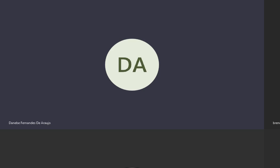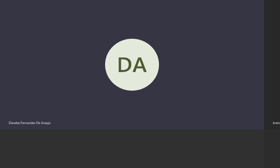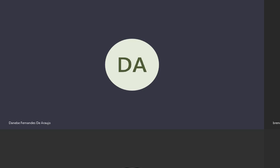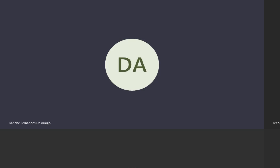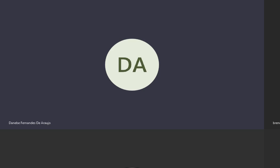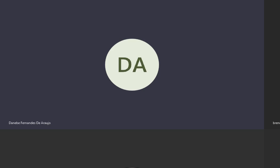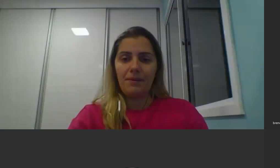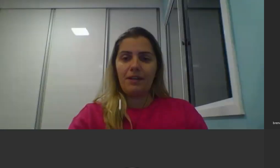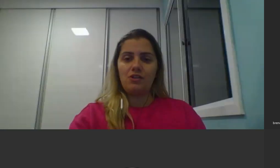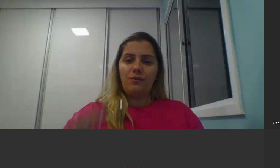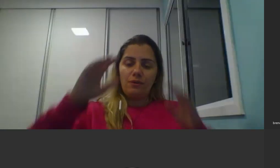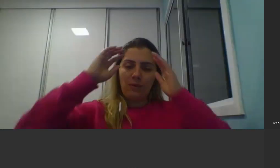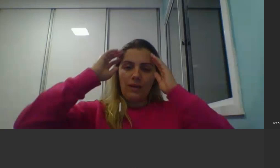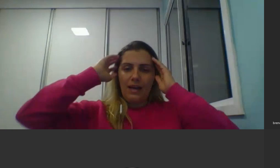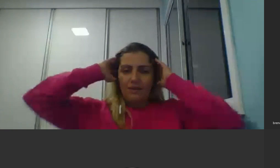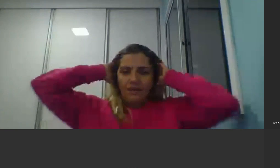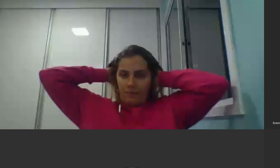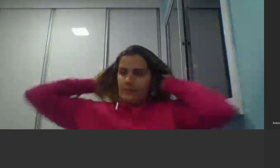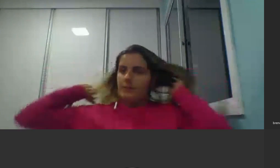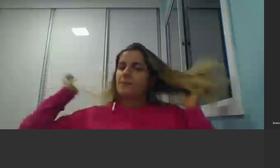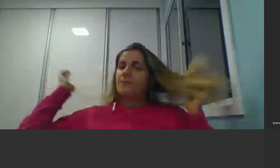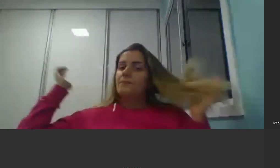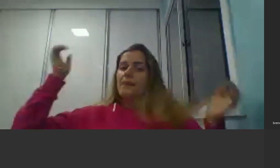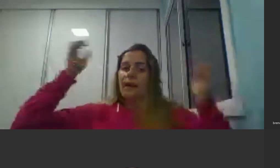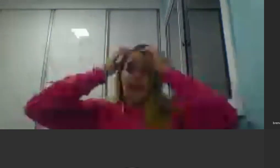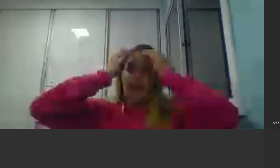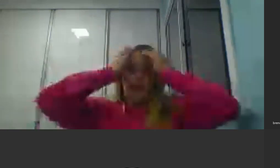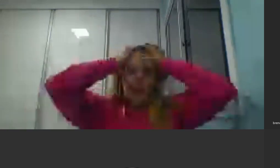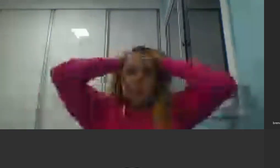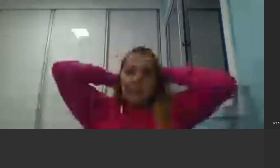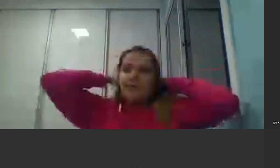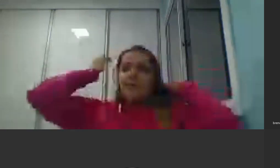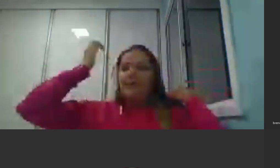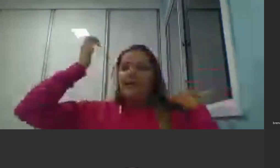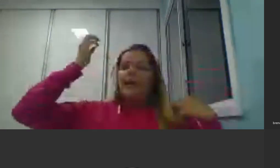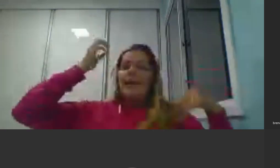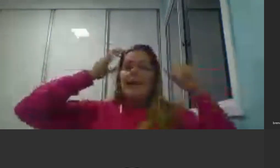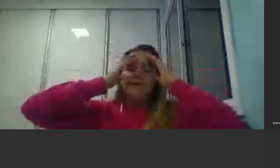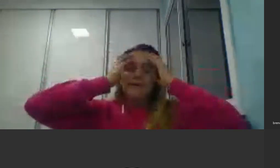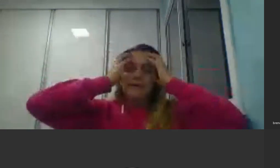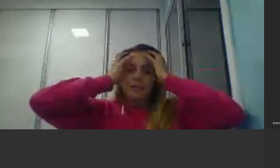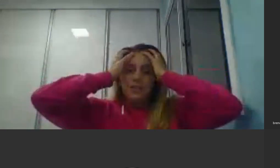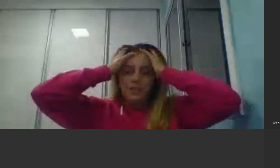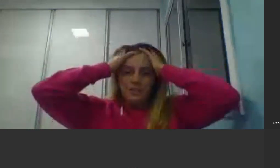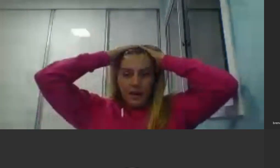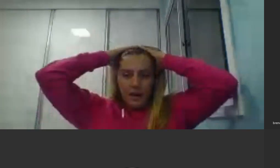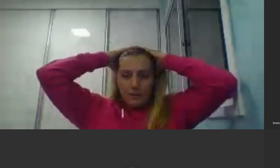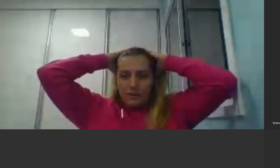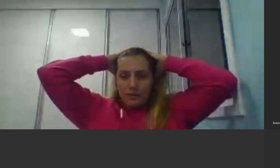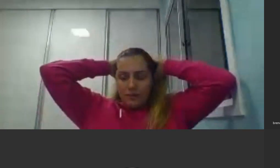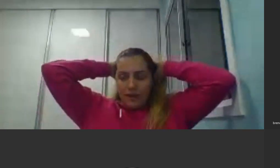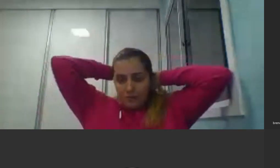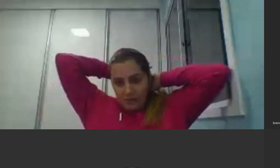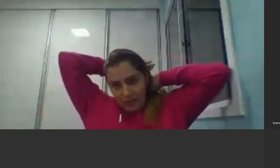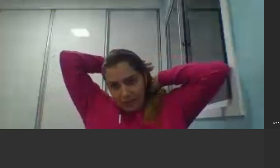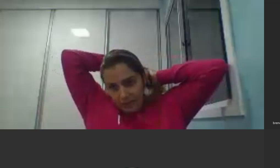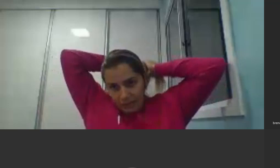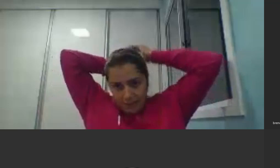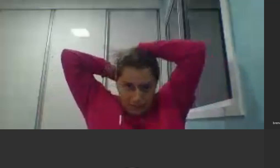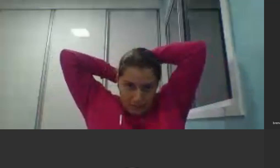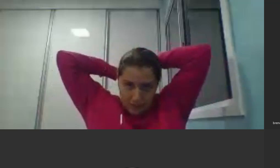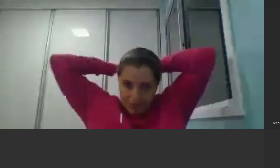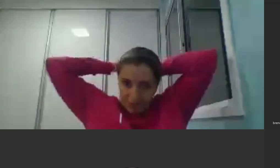mais fácil para me situar até para preencher o formulário depois. Amores, antes da gente iniciar, eu preciso falar